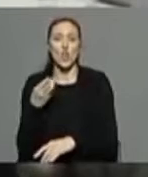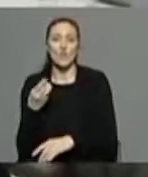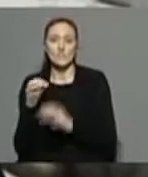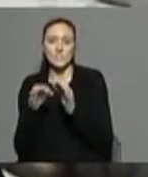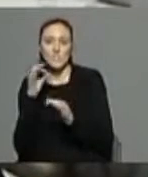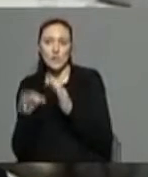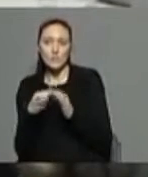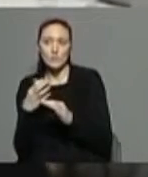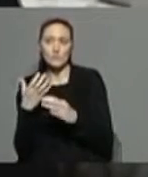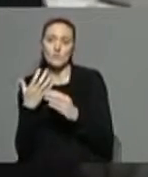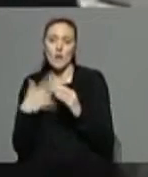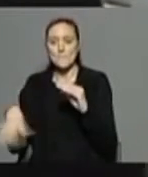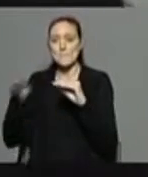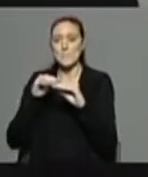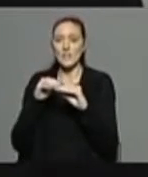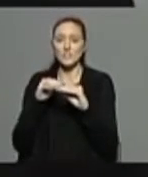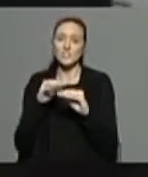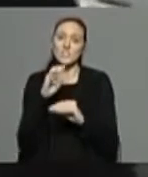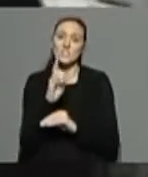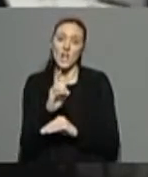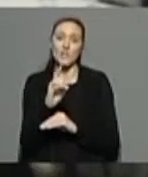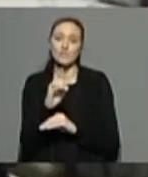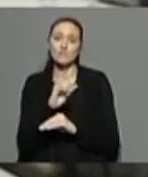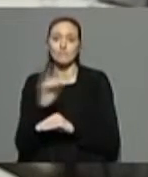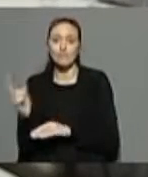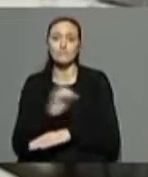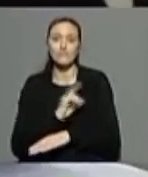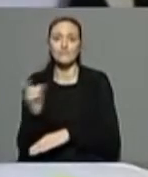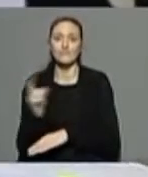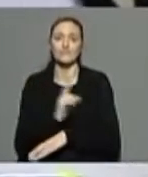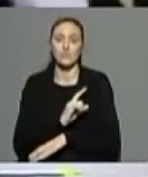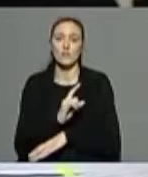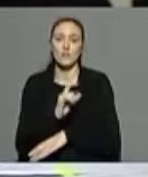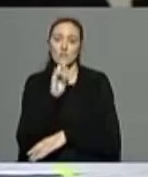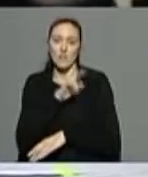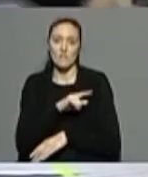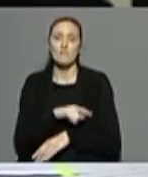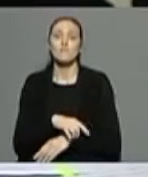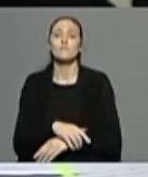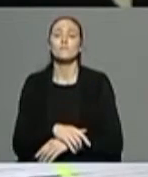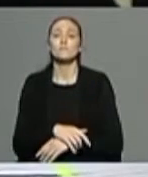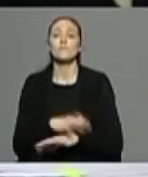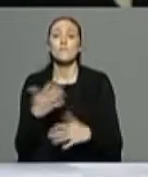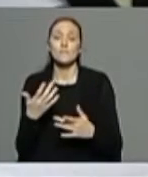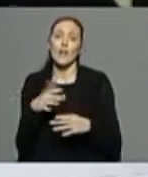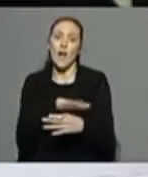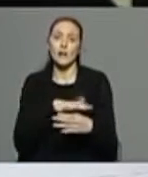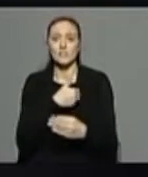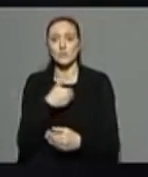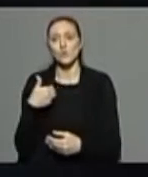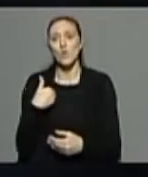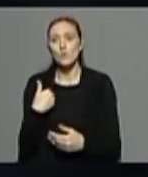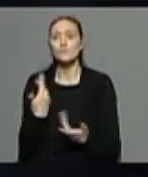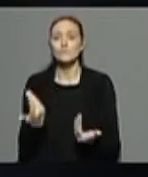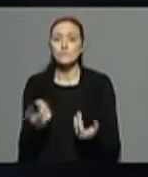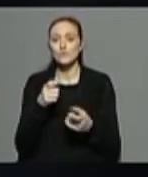significam mais de 6 ligações que são promovidas. Na questão da saúde, os membros do